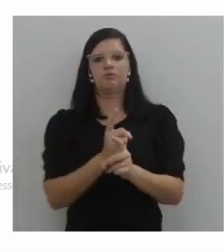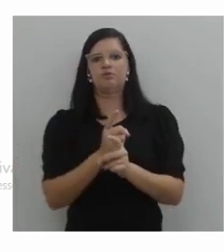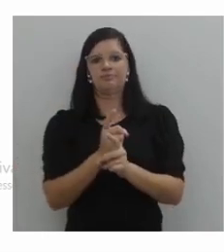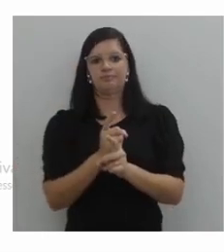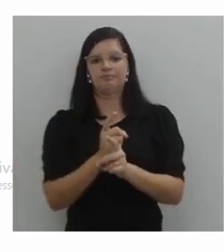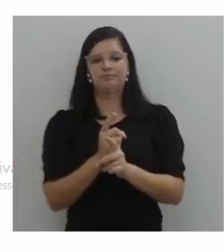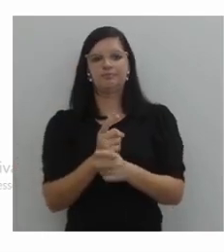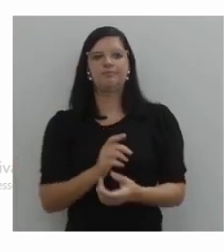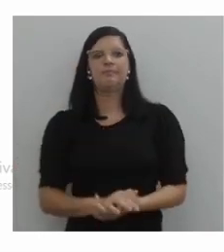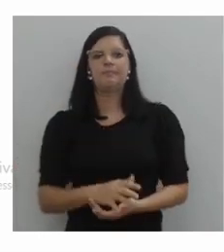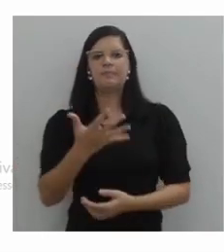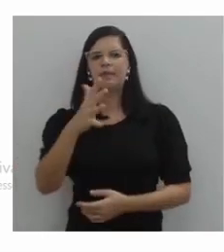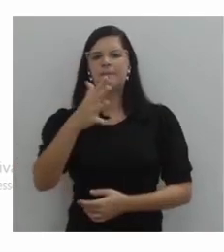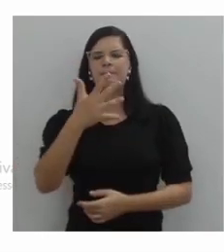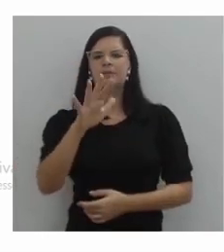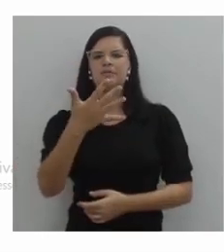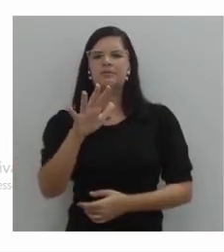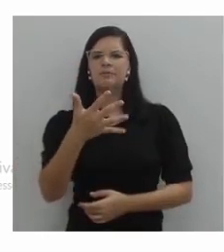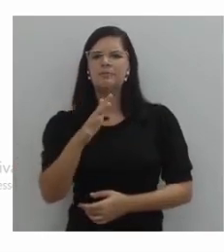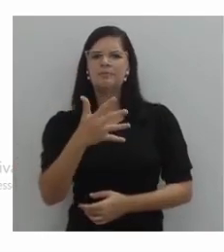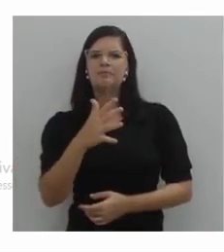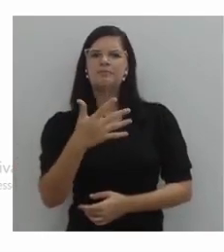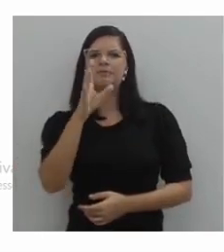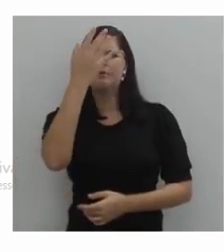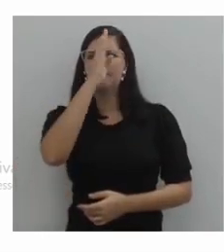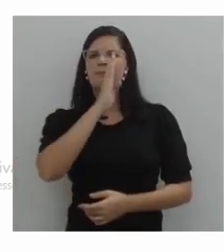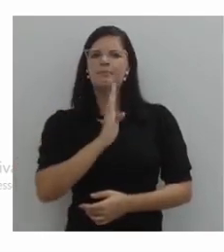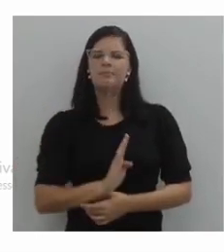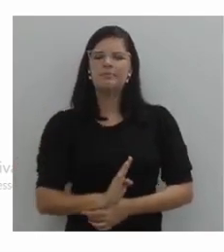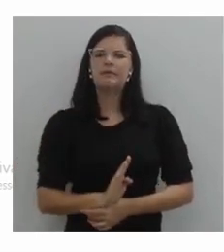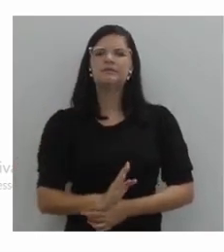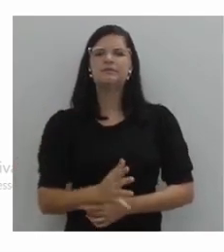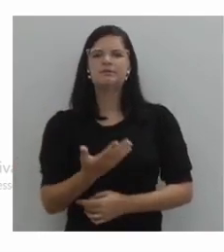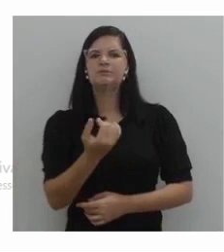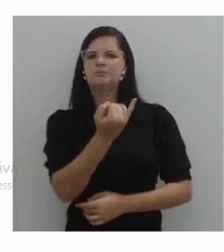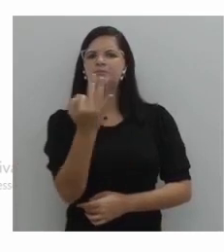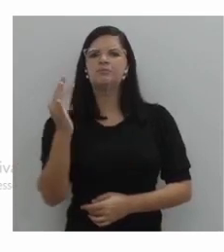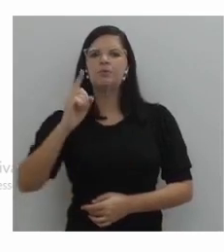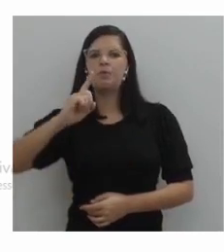aquífero Guarani, tá? São mais ou menos aí, de ocupação brasileira,